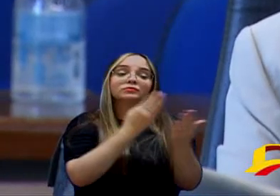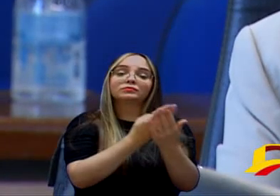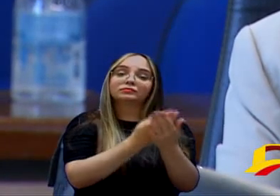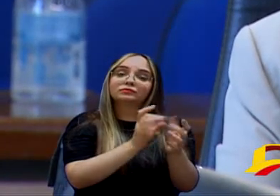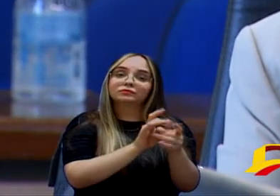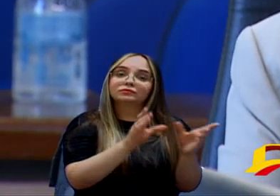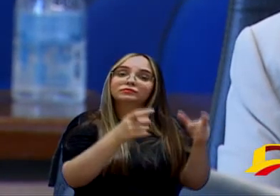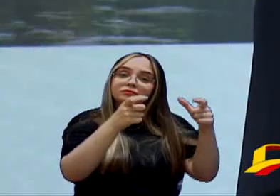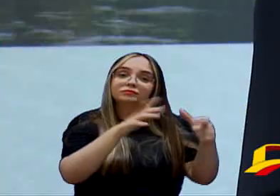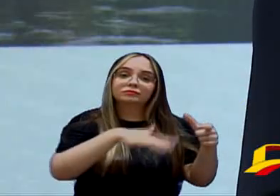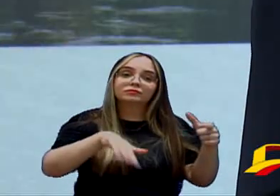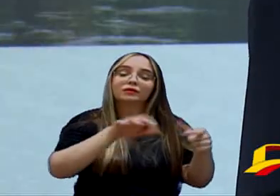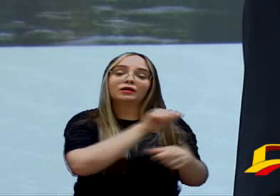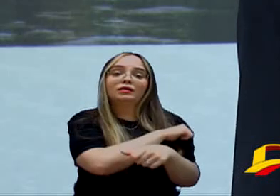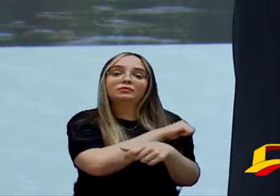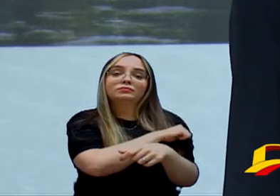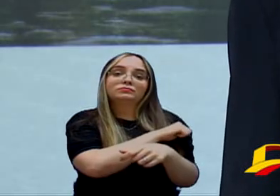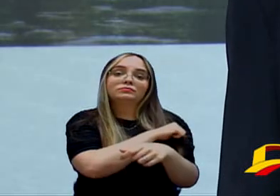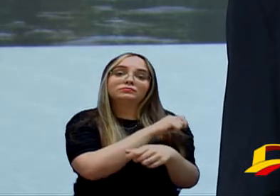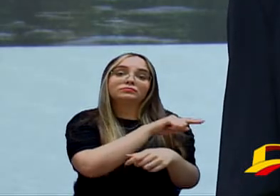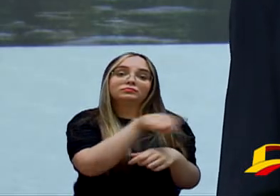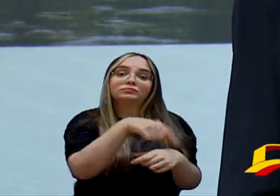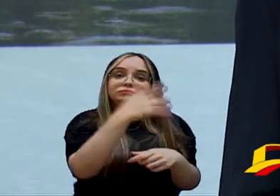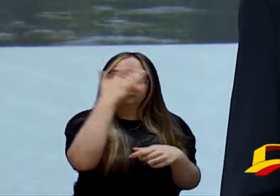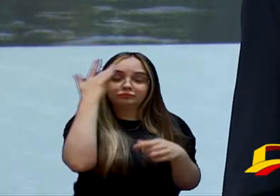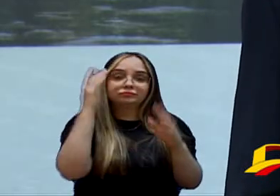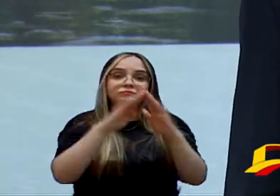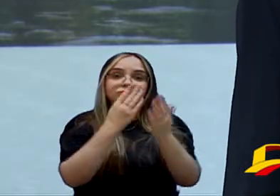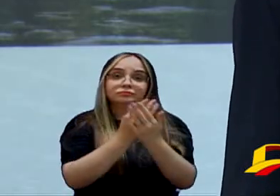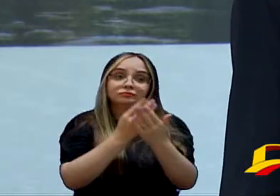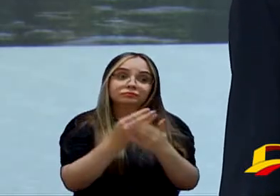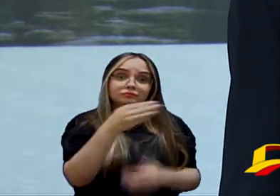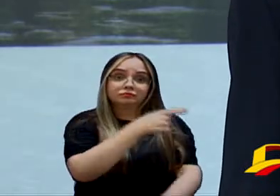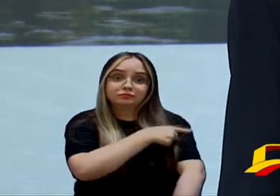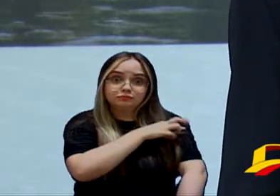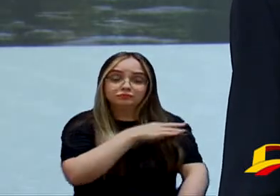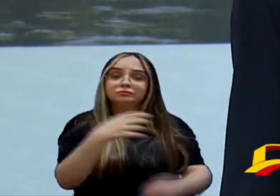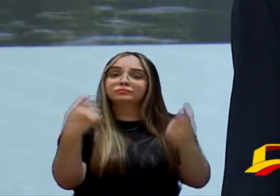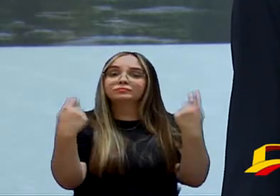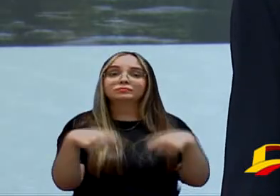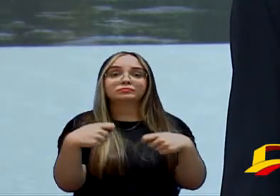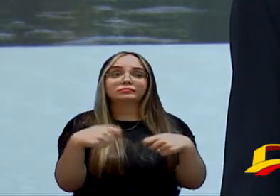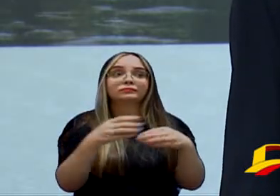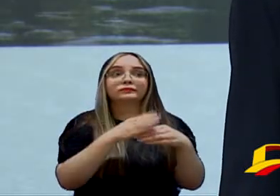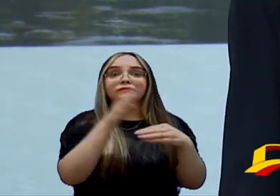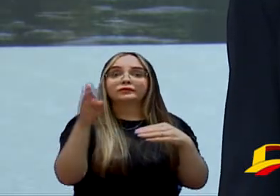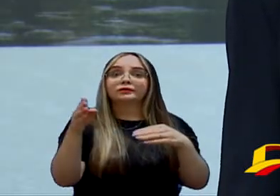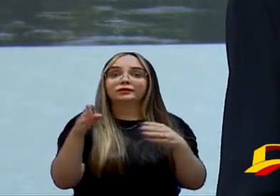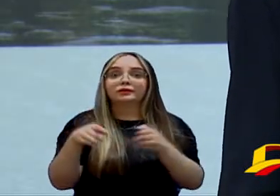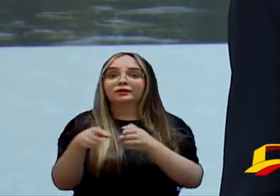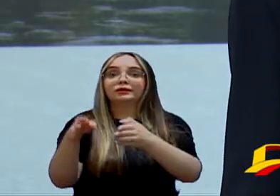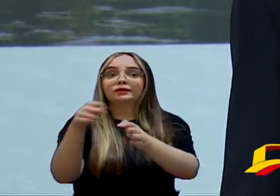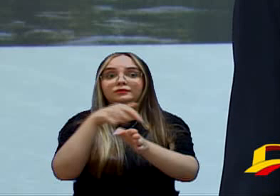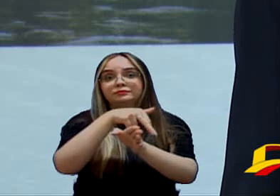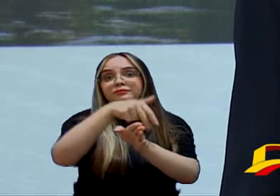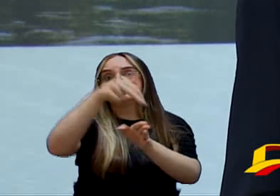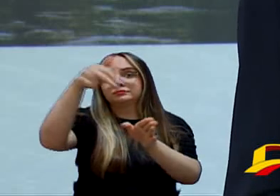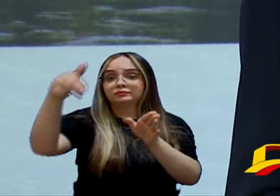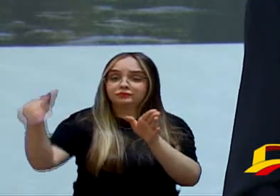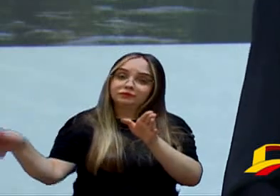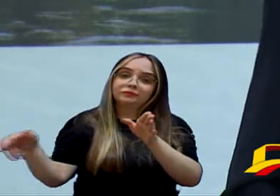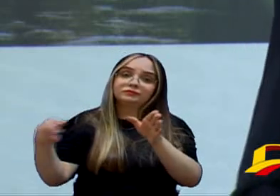para os alunos ali de hoje para ir numa escola fundamental tem que atravessar o Rio para ir lá